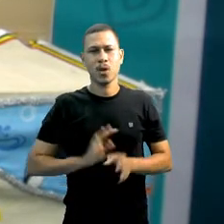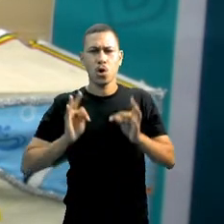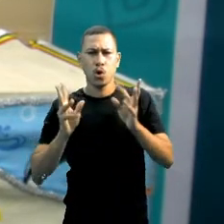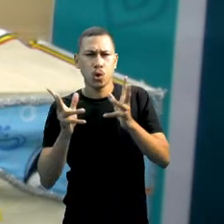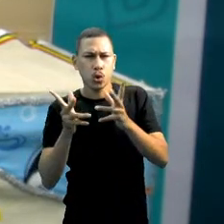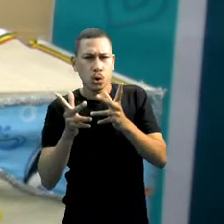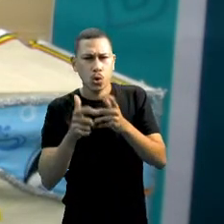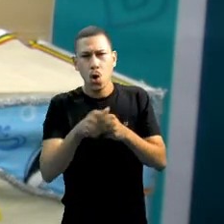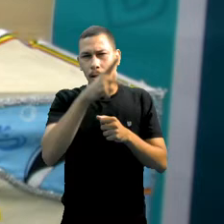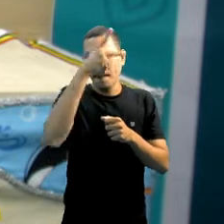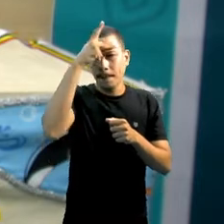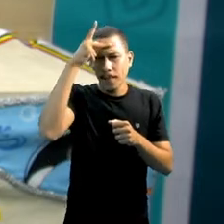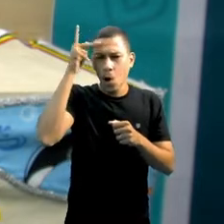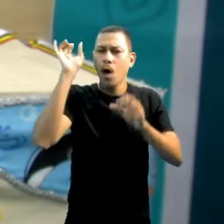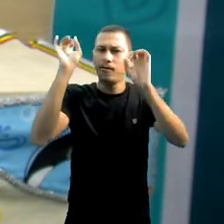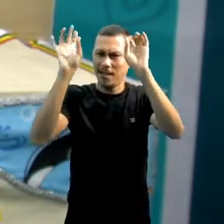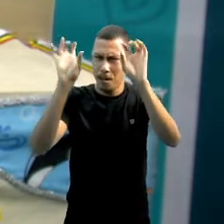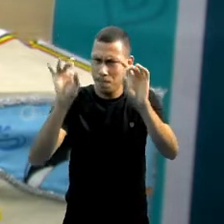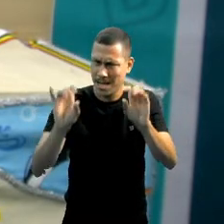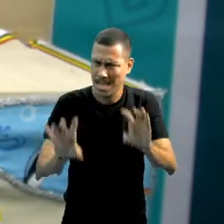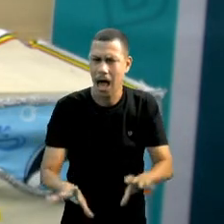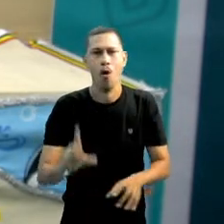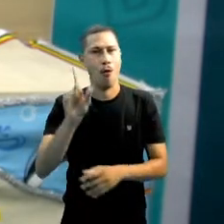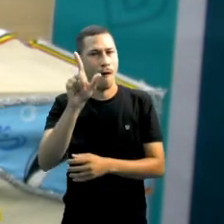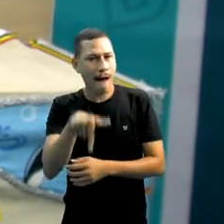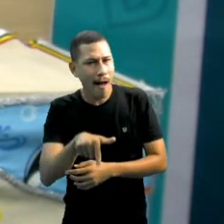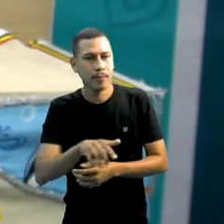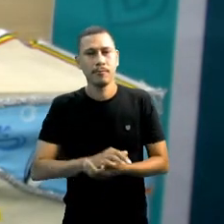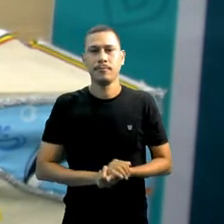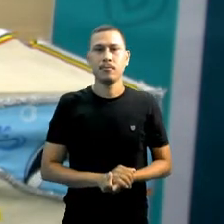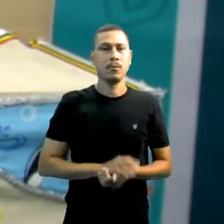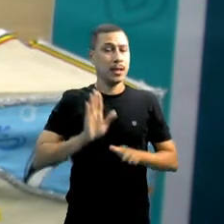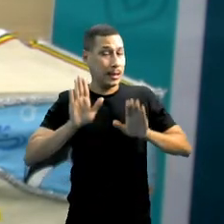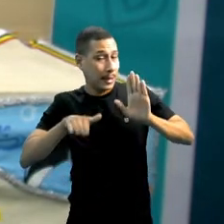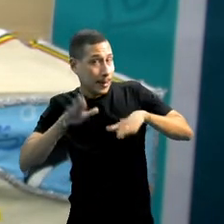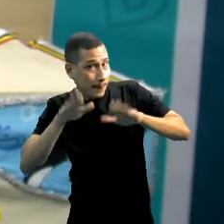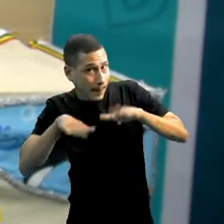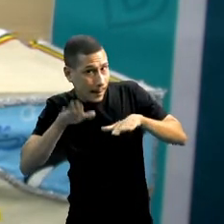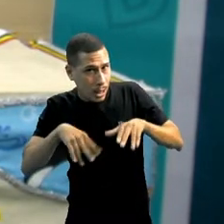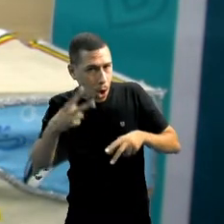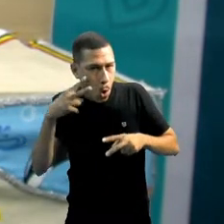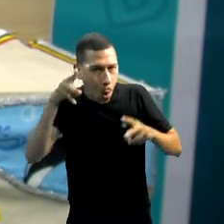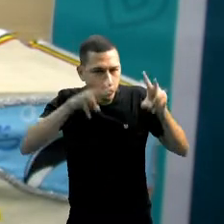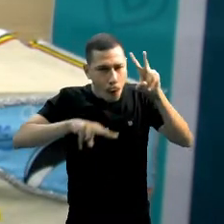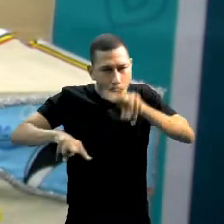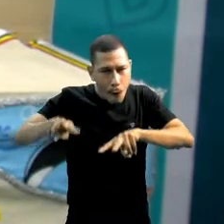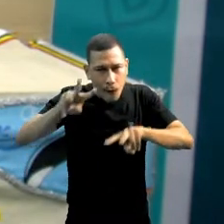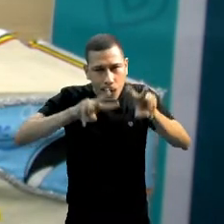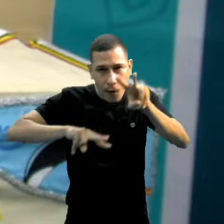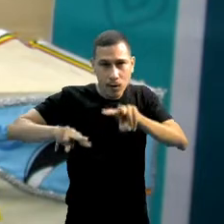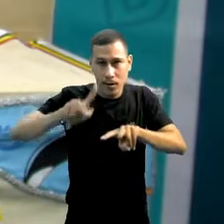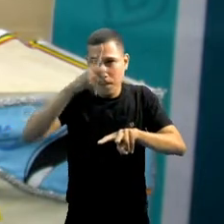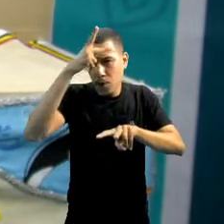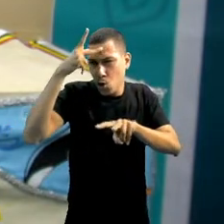todo mundo é especial. Depende dos olhos de quem vê.